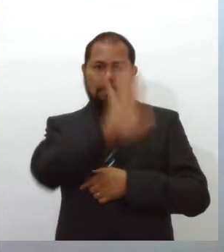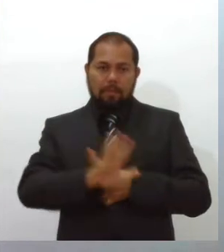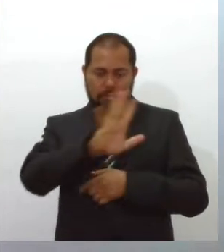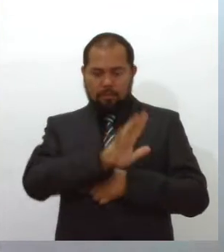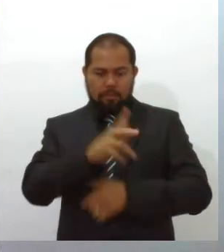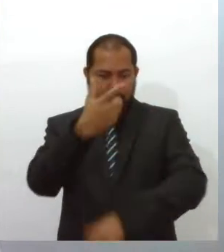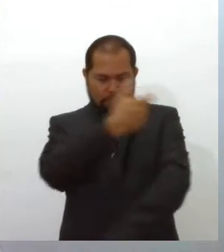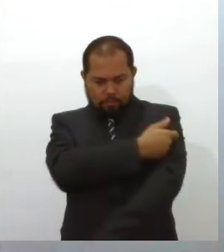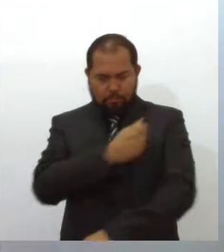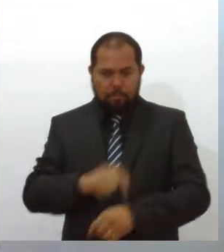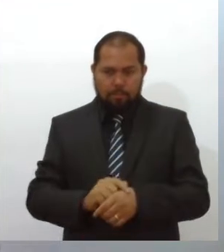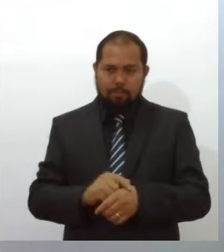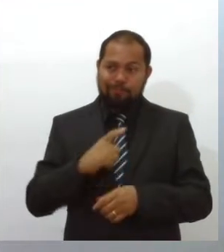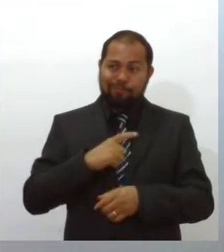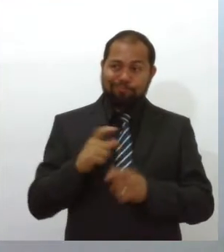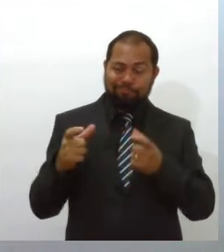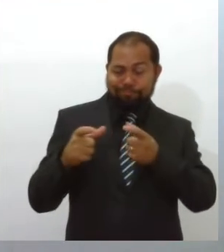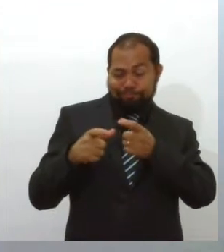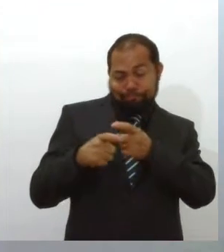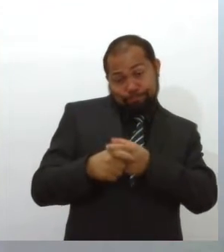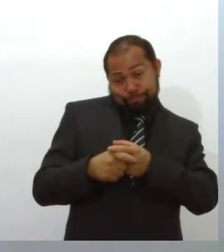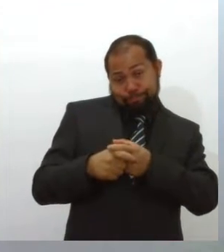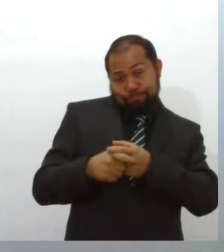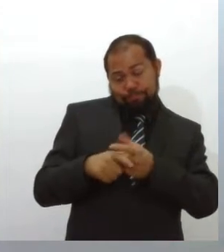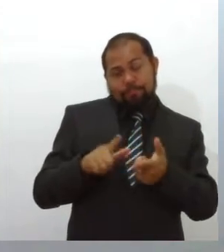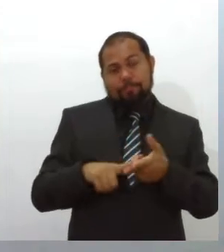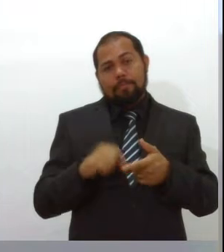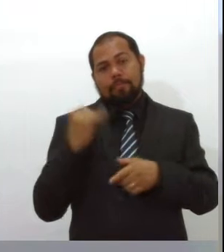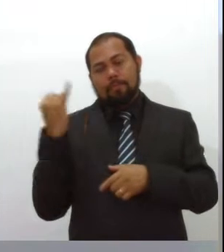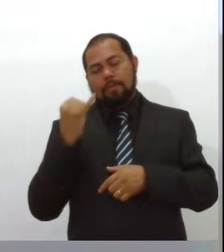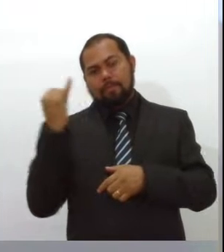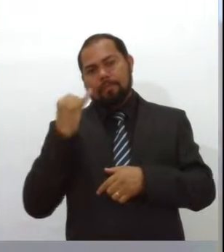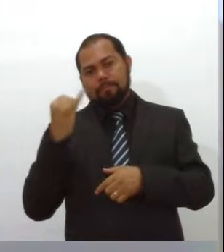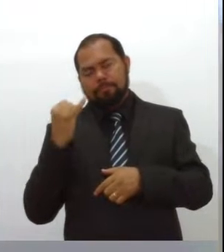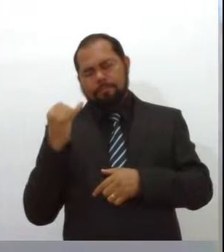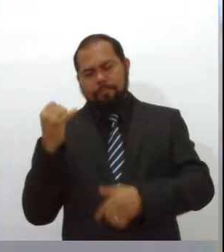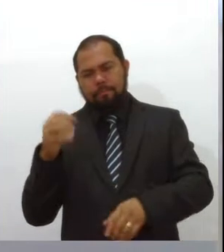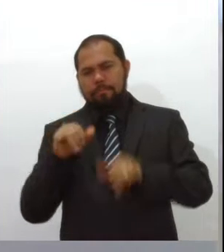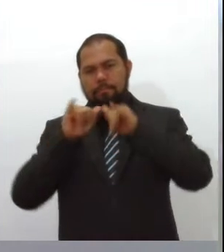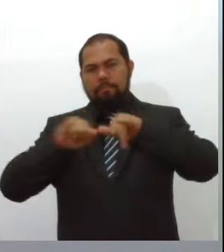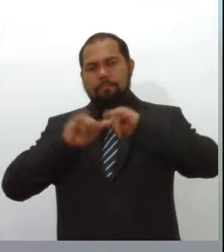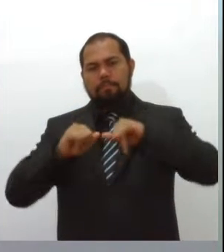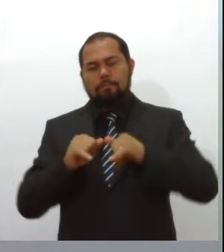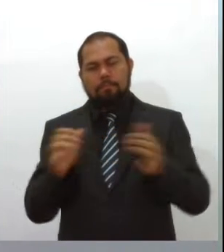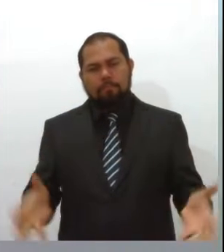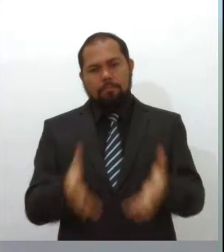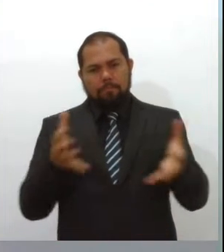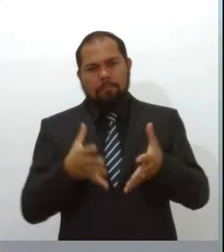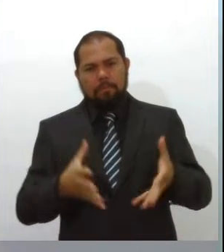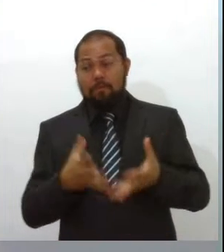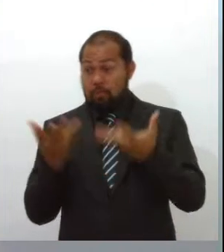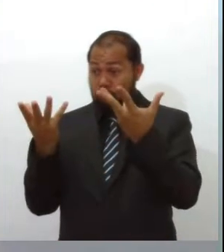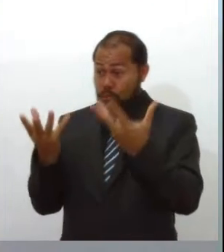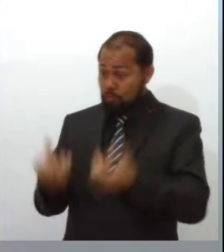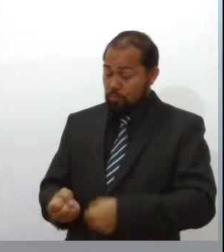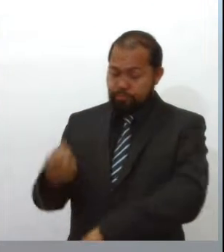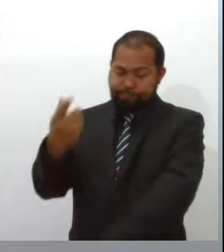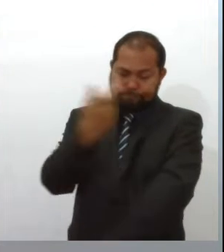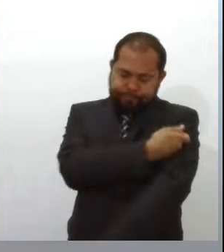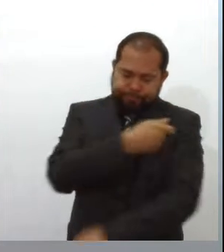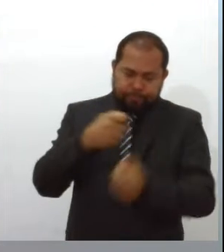Então, a importância dessa campanha é estimular a adesão para a gente conseguir aumentar essa cobertura